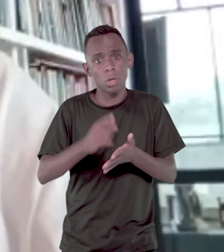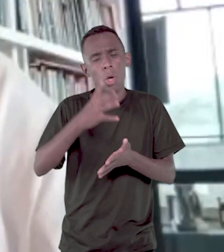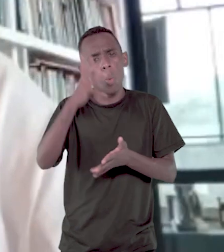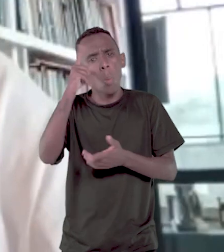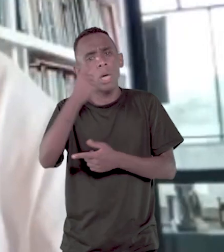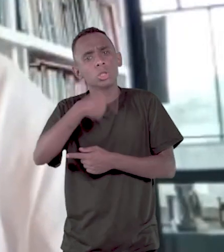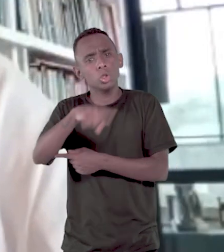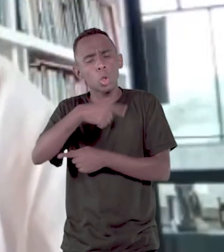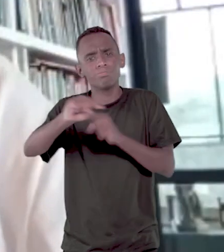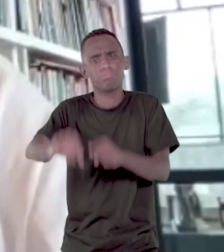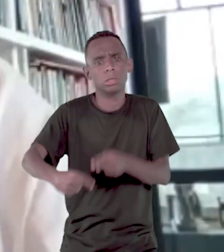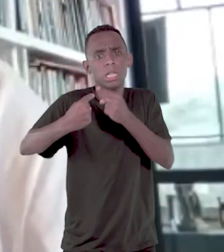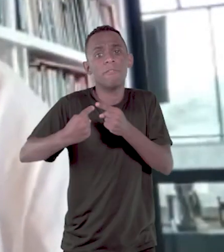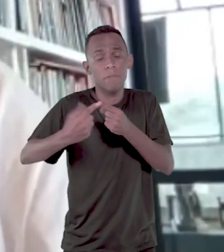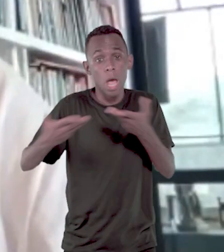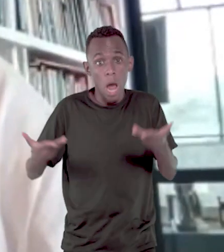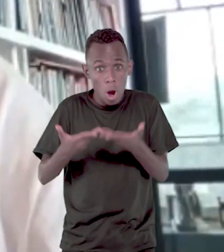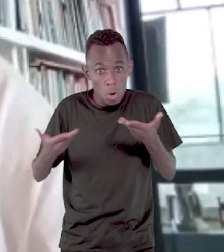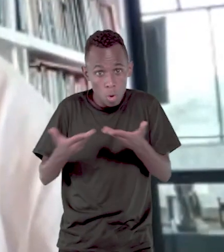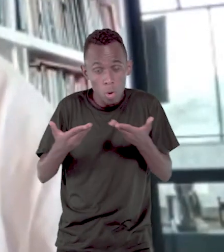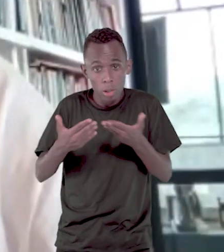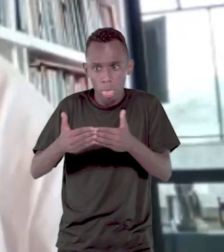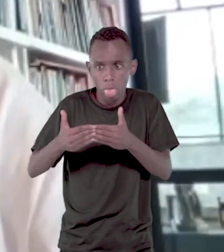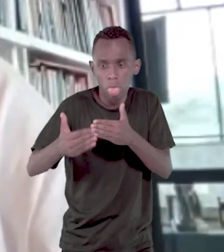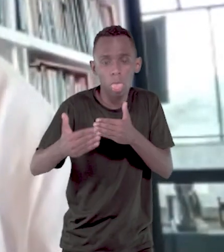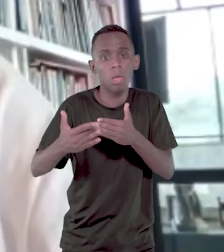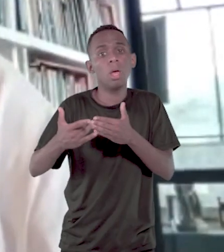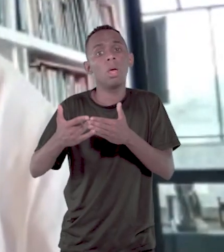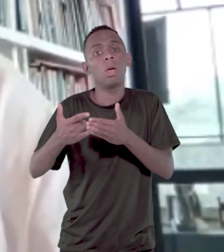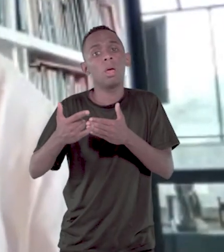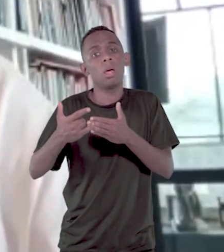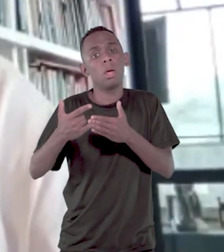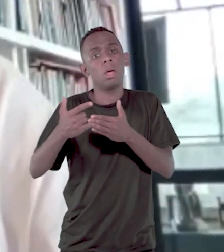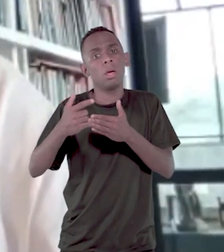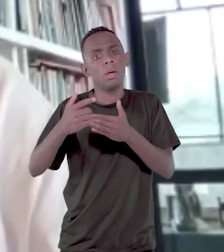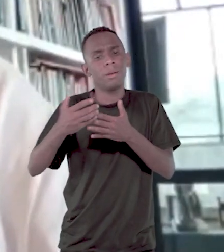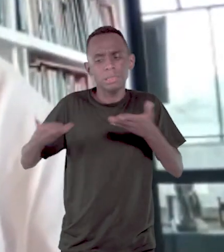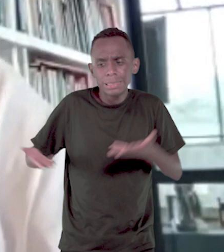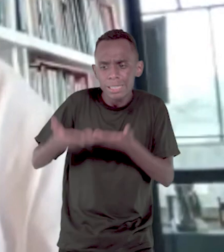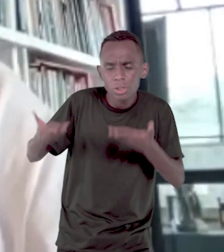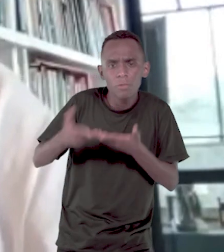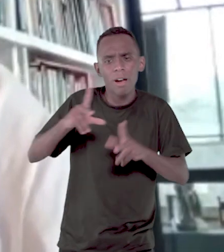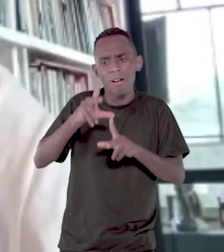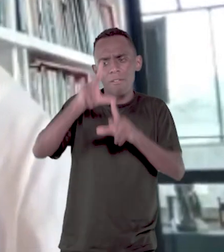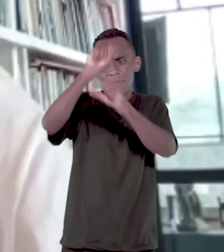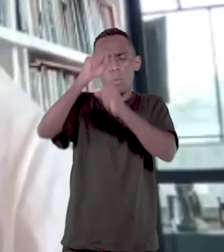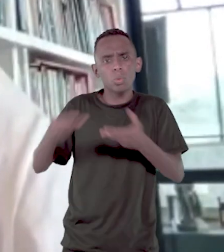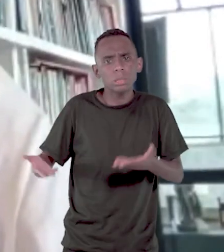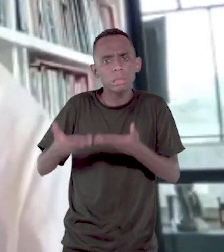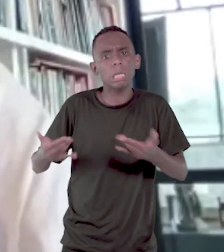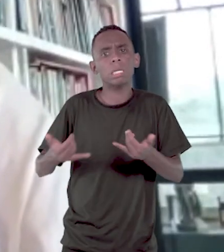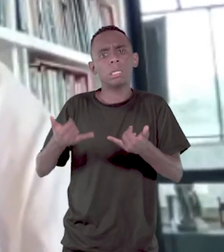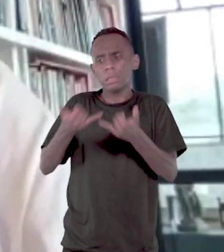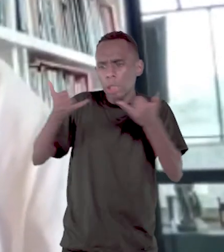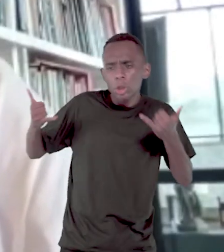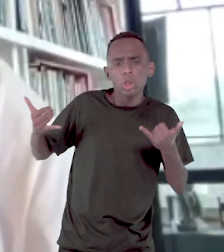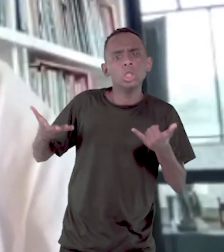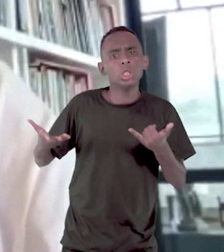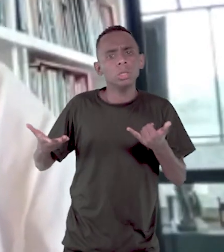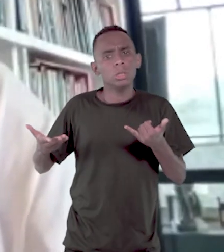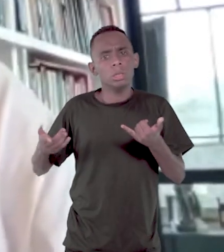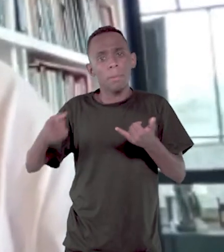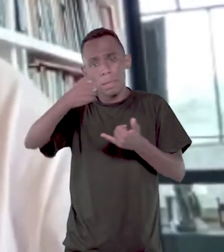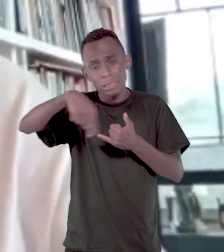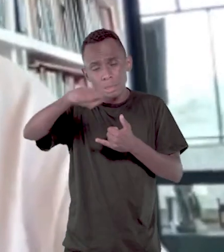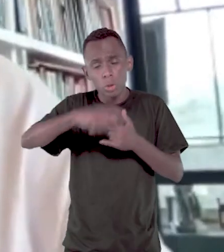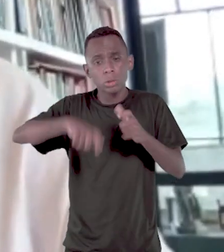Eu acho que o nosso desafio agora, imediato e daqui para frente, é dar força, dar energia